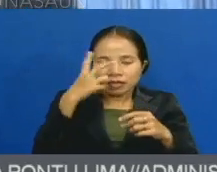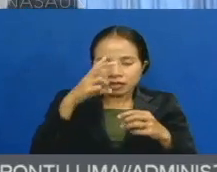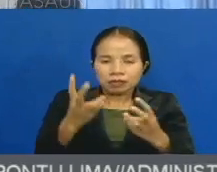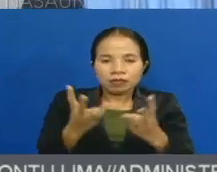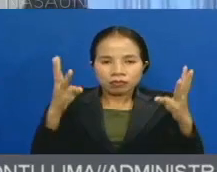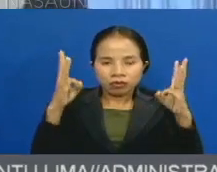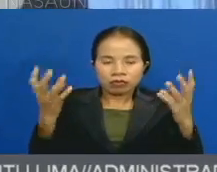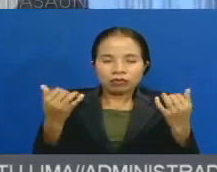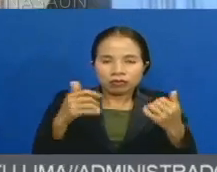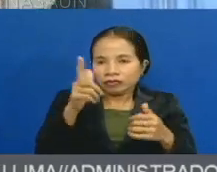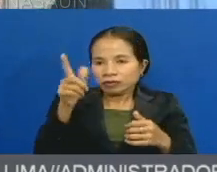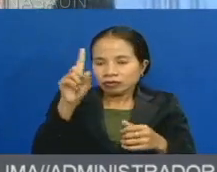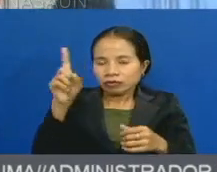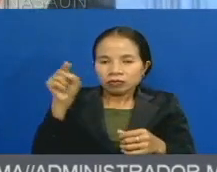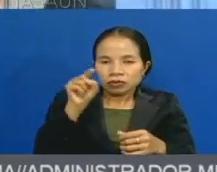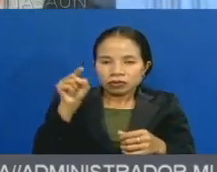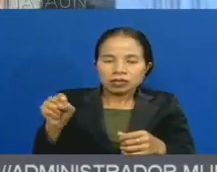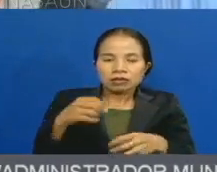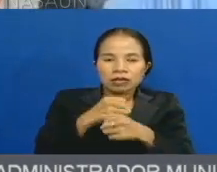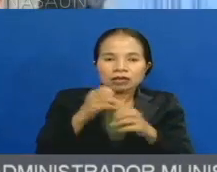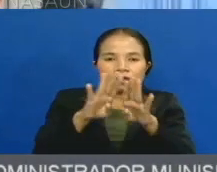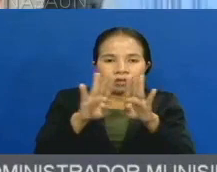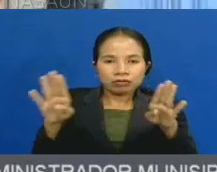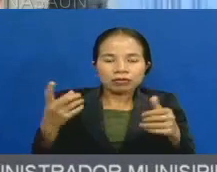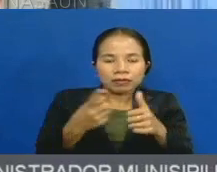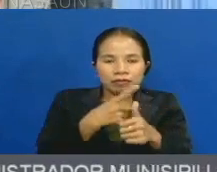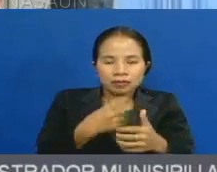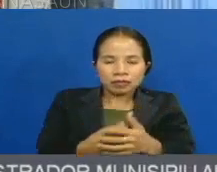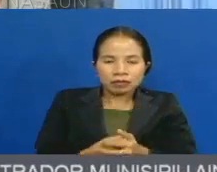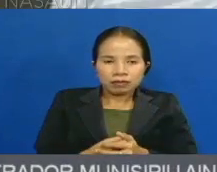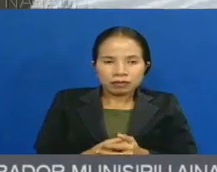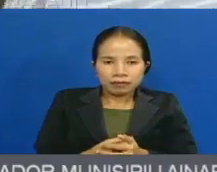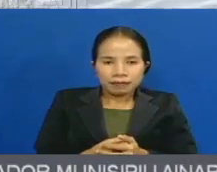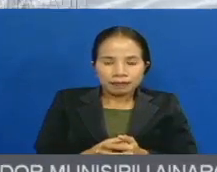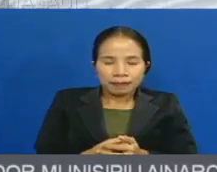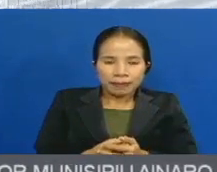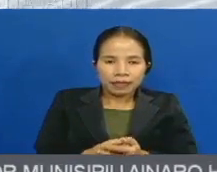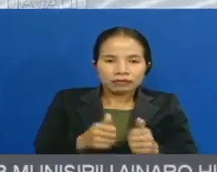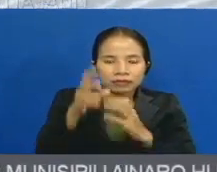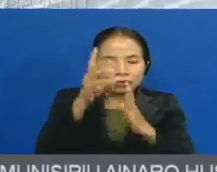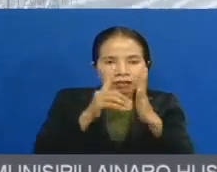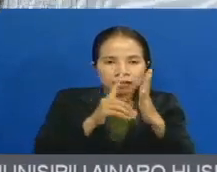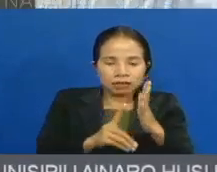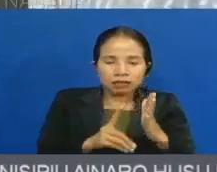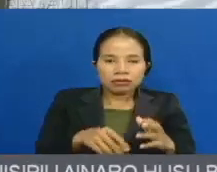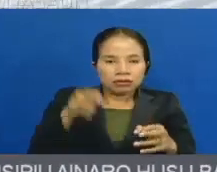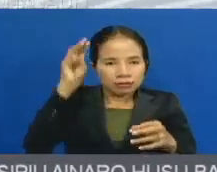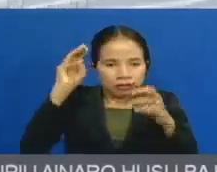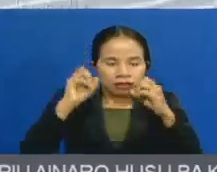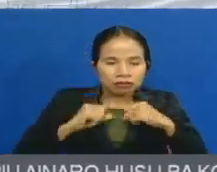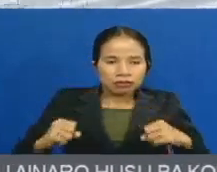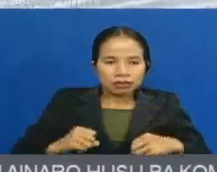uma 21% anta halo inauguração ba prostituto. Tur dado susi aprovisionamento Ministério